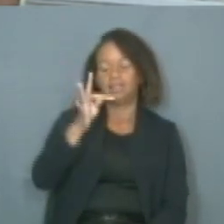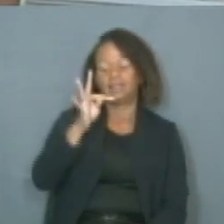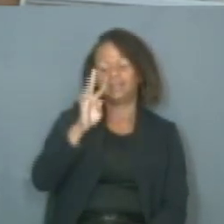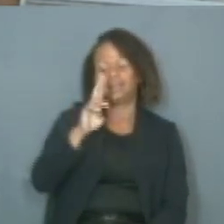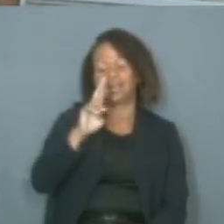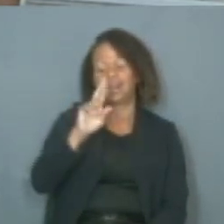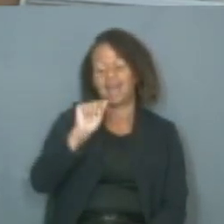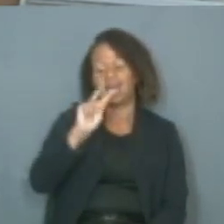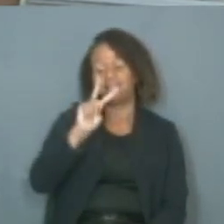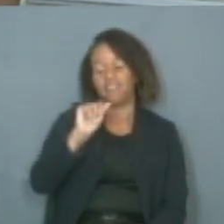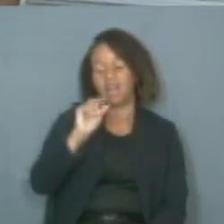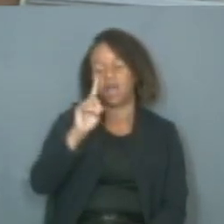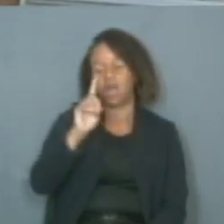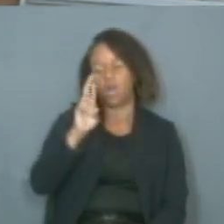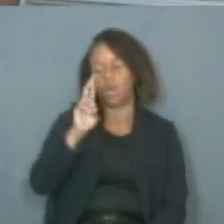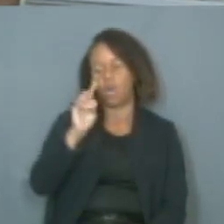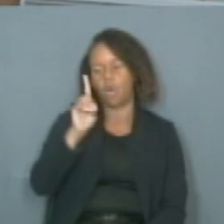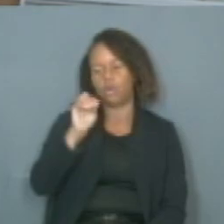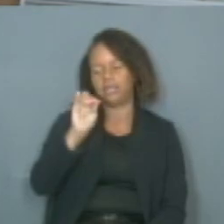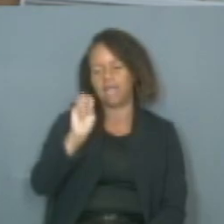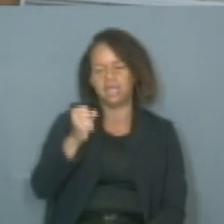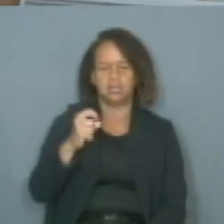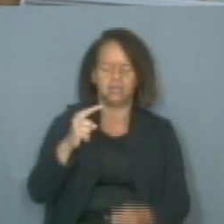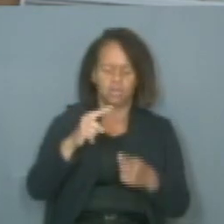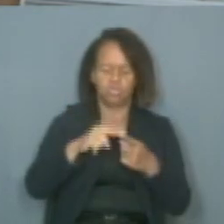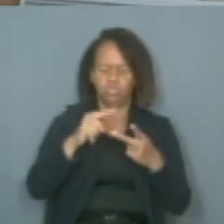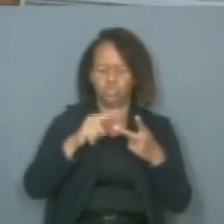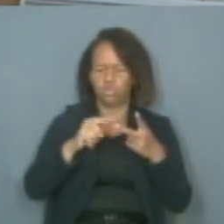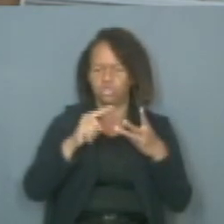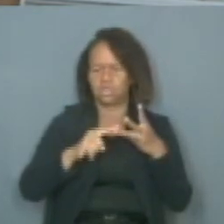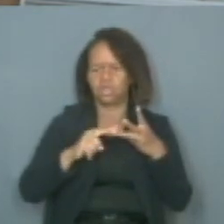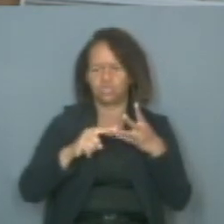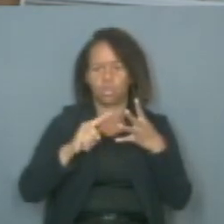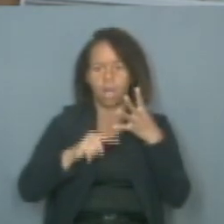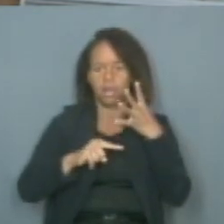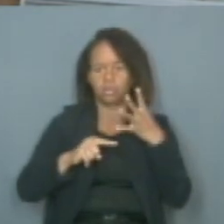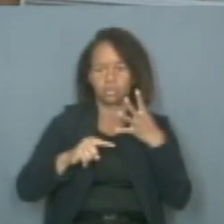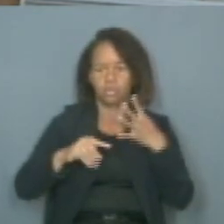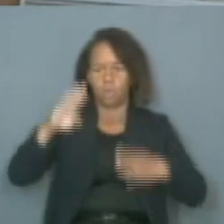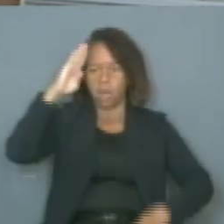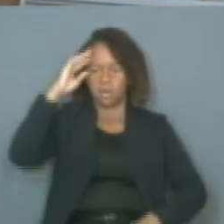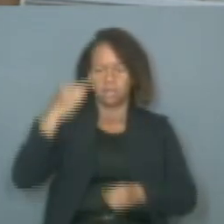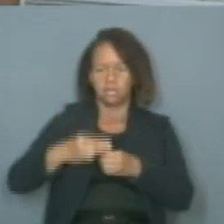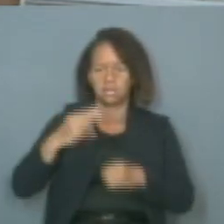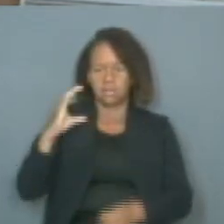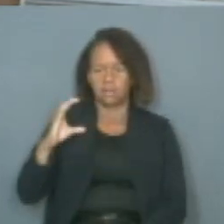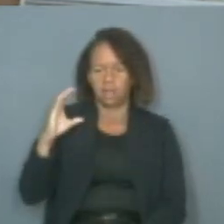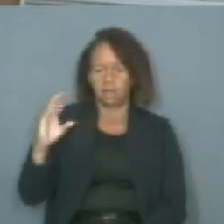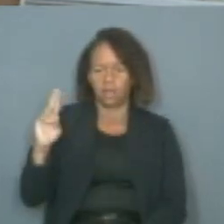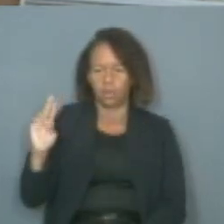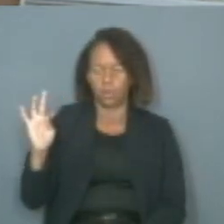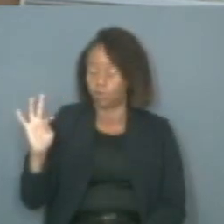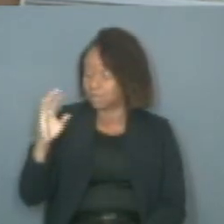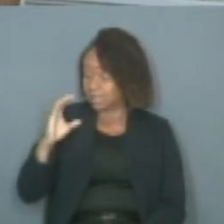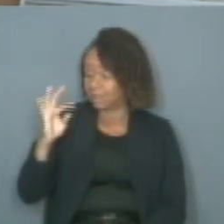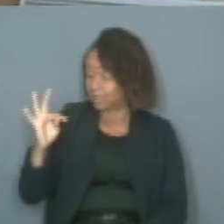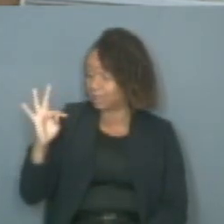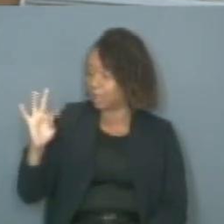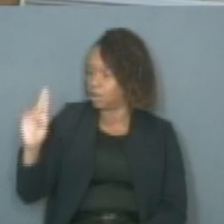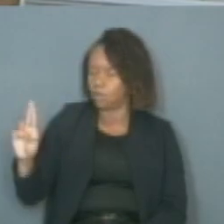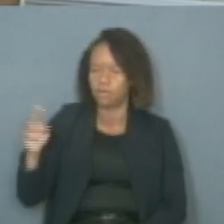que para ter 1, 2, 3 guardas da CTTU ali presentes, fazendo